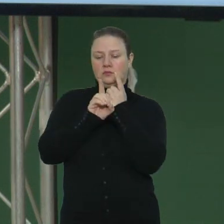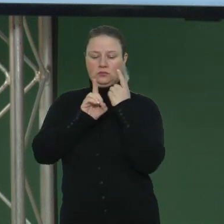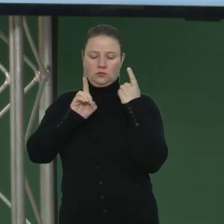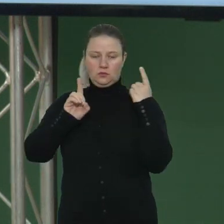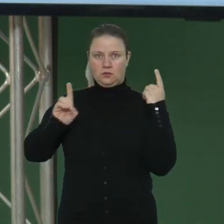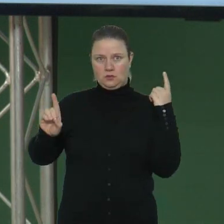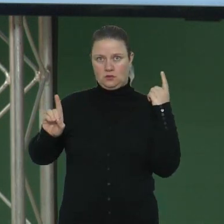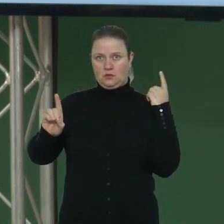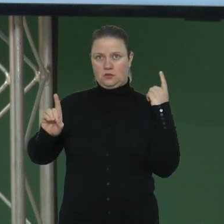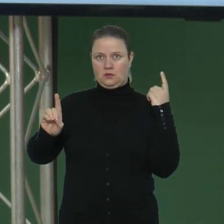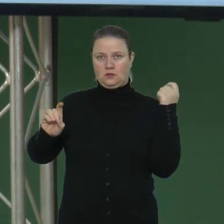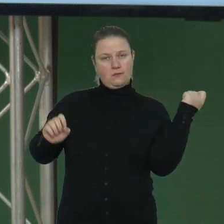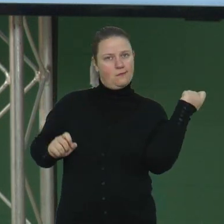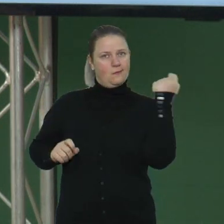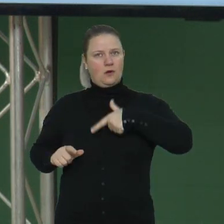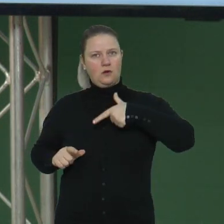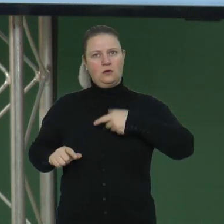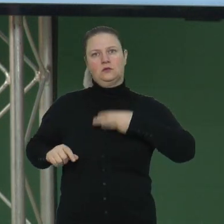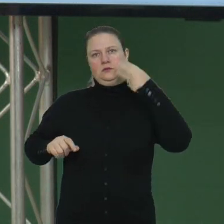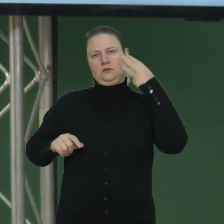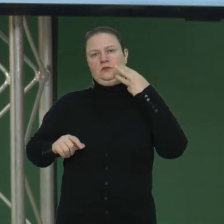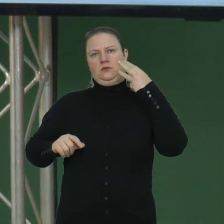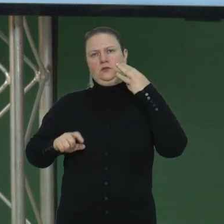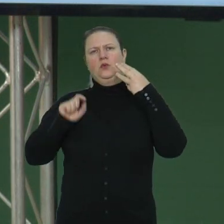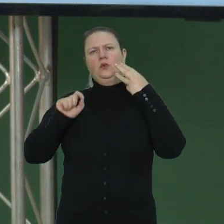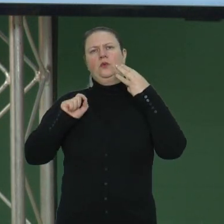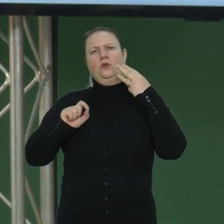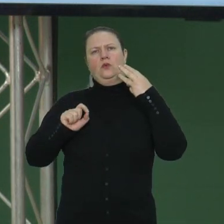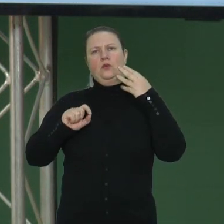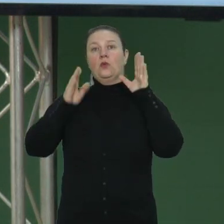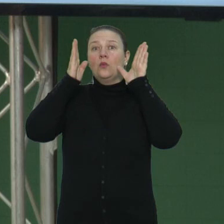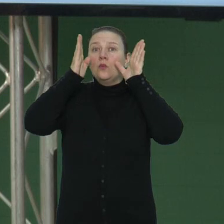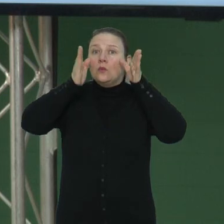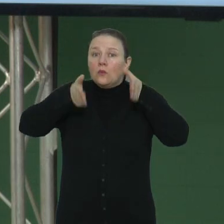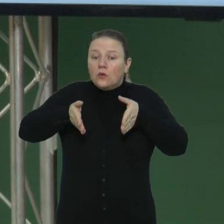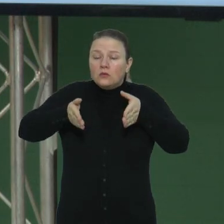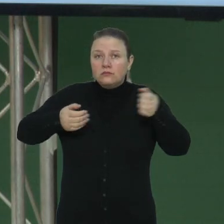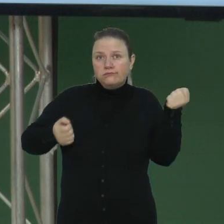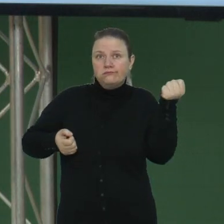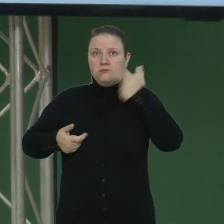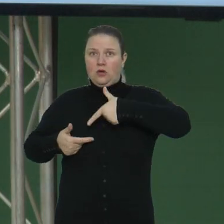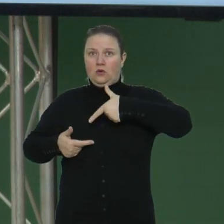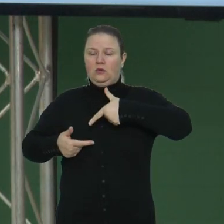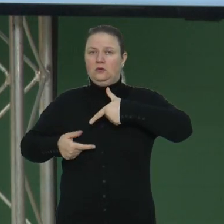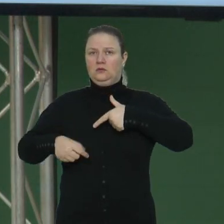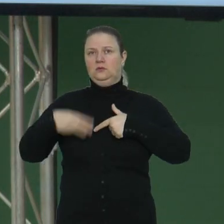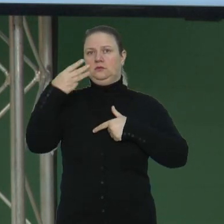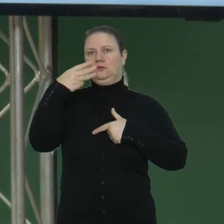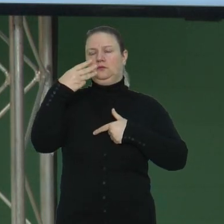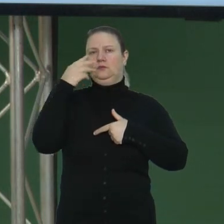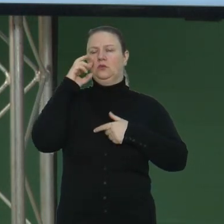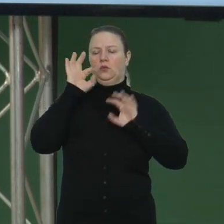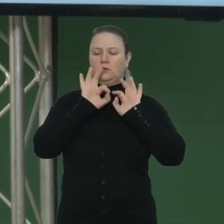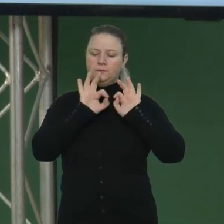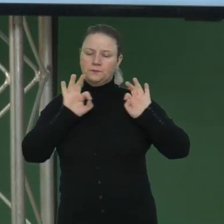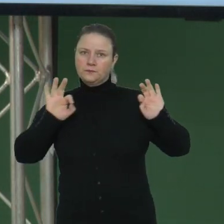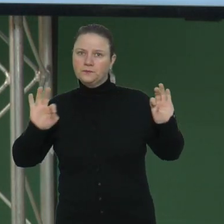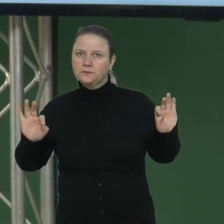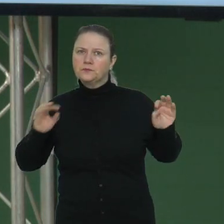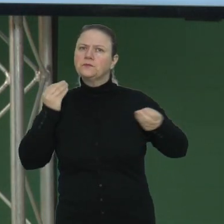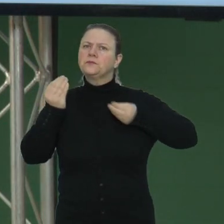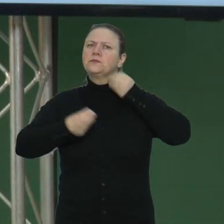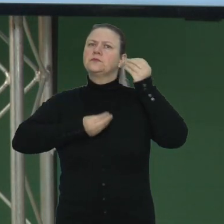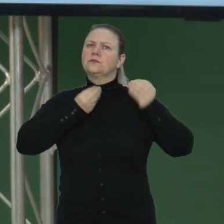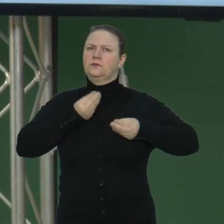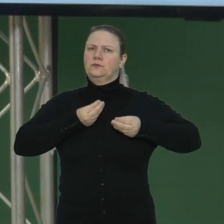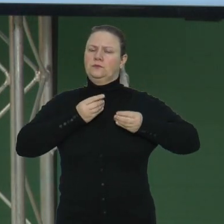ela é maior do que 3, né? Quais são os números que têm módulo maior do que 3? Então, verificando aqui na reta, como que ficou